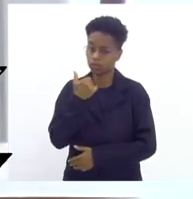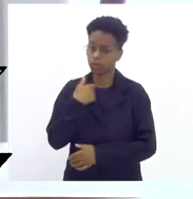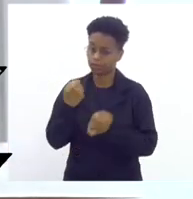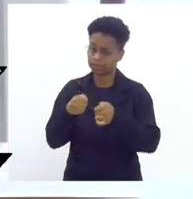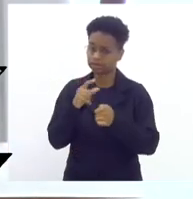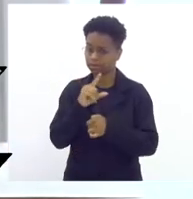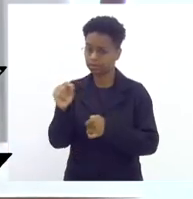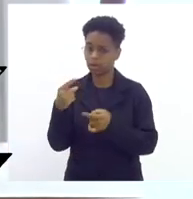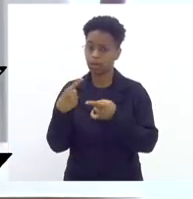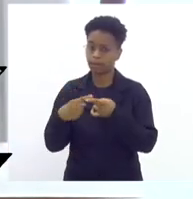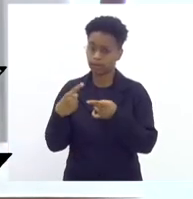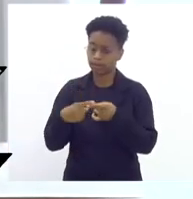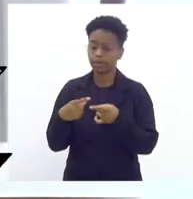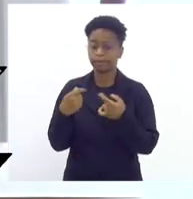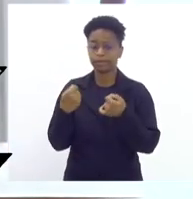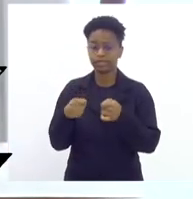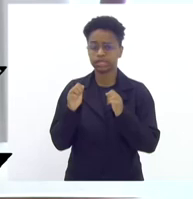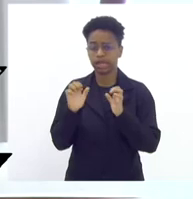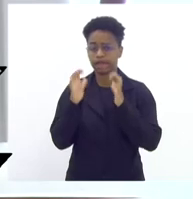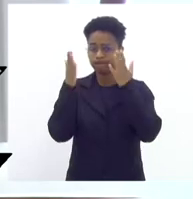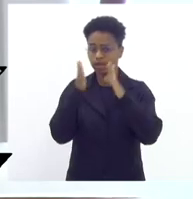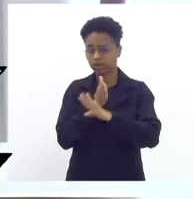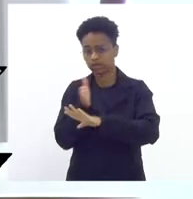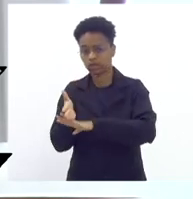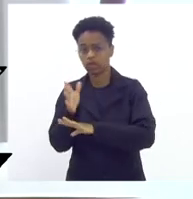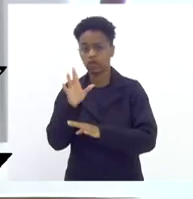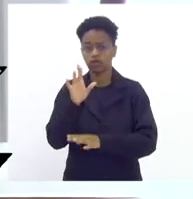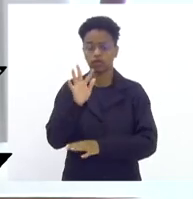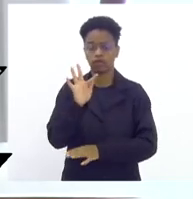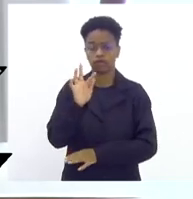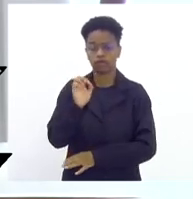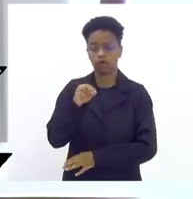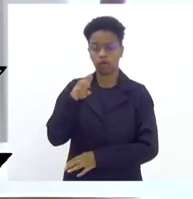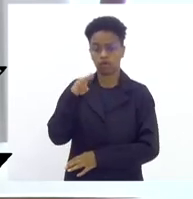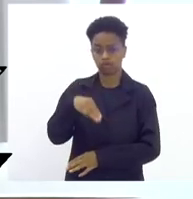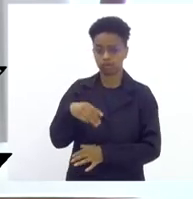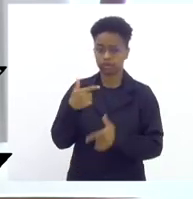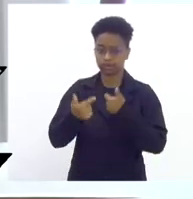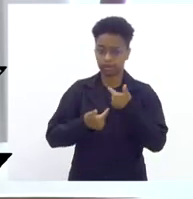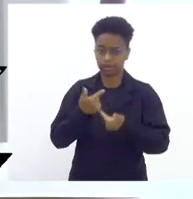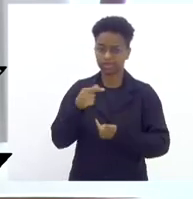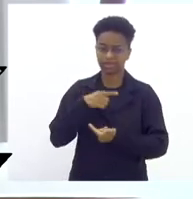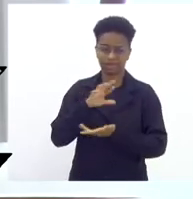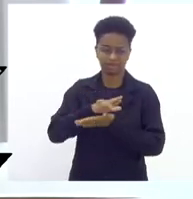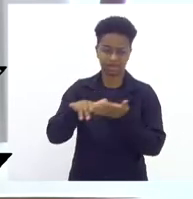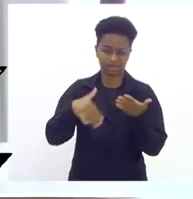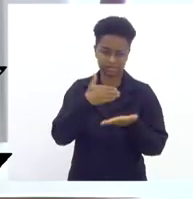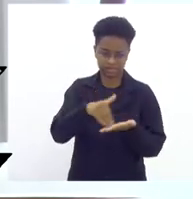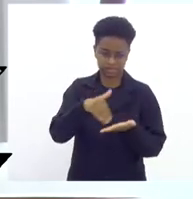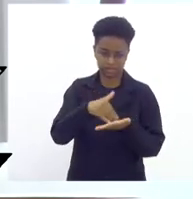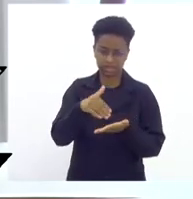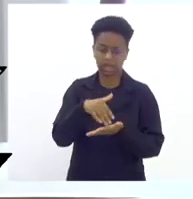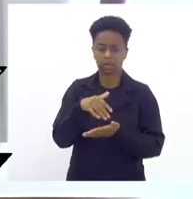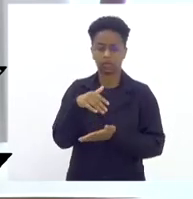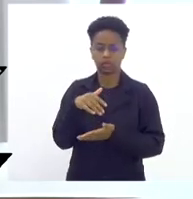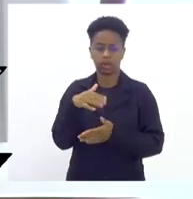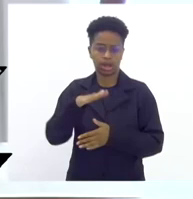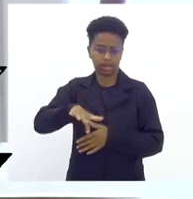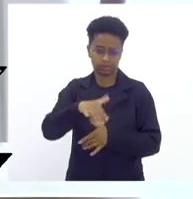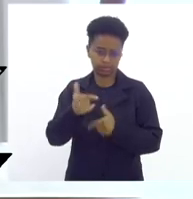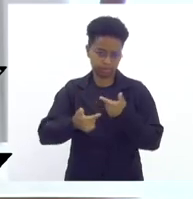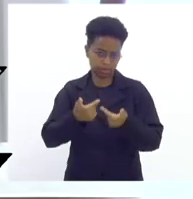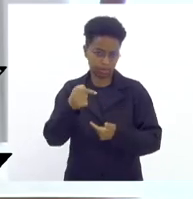que me ausentar logo após a minha fala porque eu tenho que ir no evento do Fórum de trabalho é que envolve vários secretários municipais de trabalho é